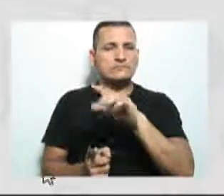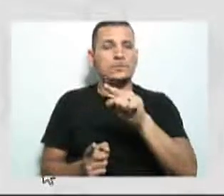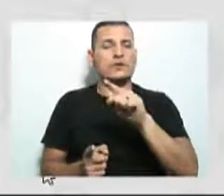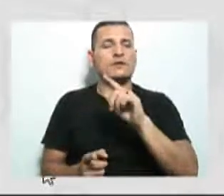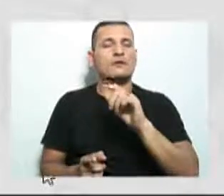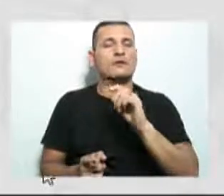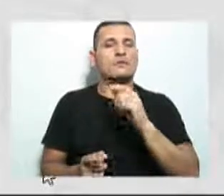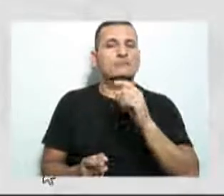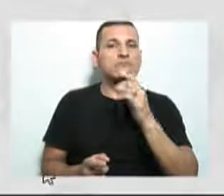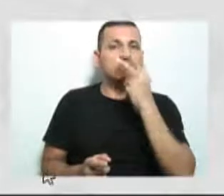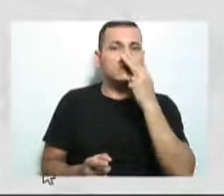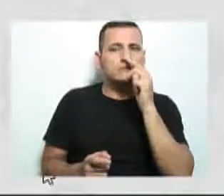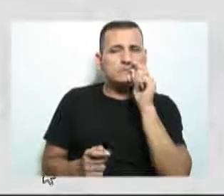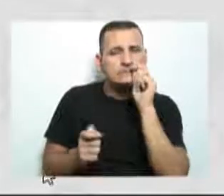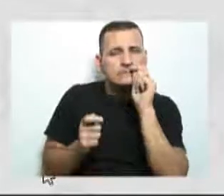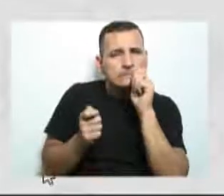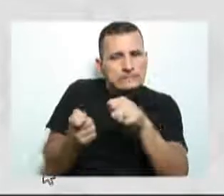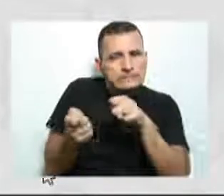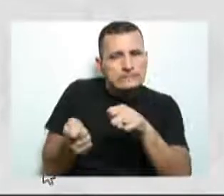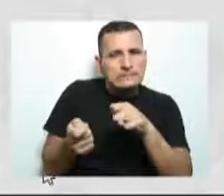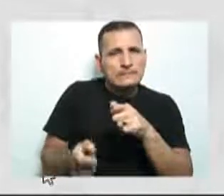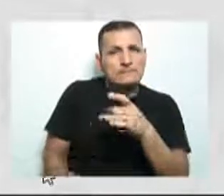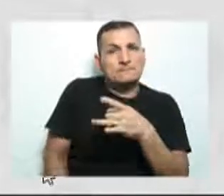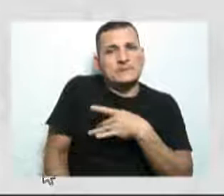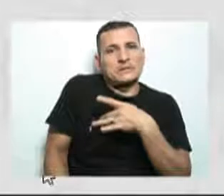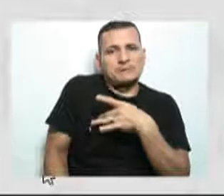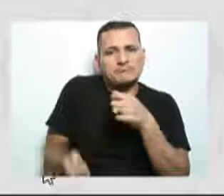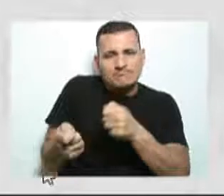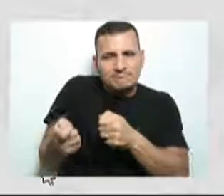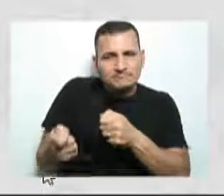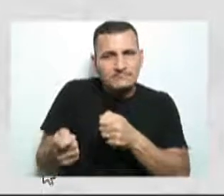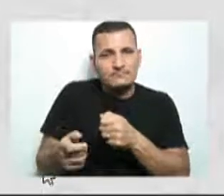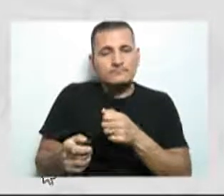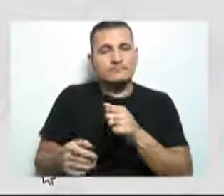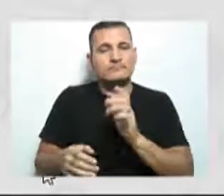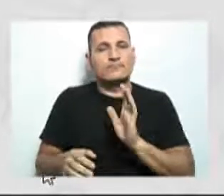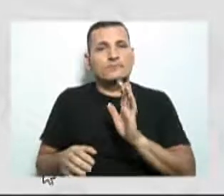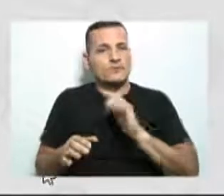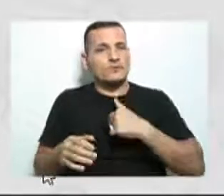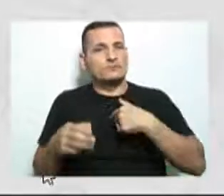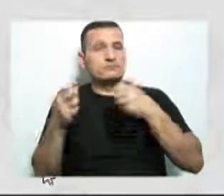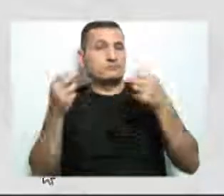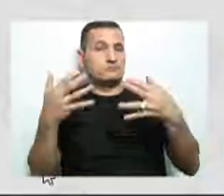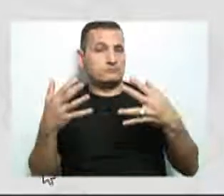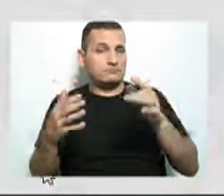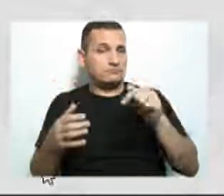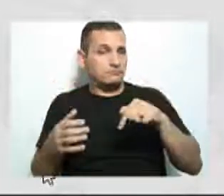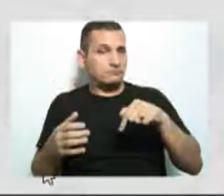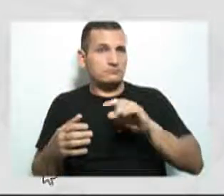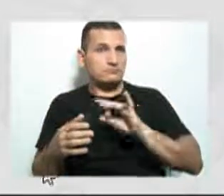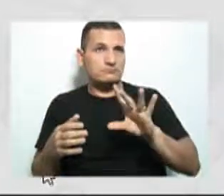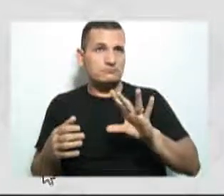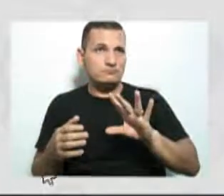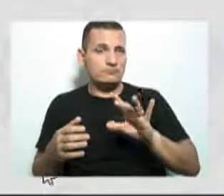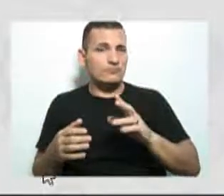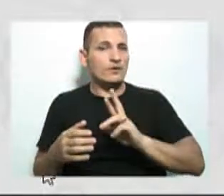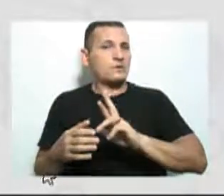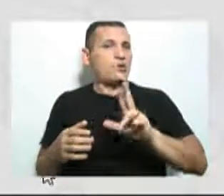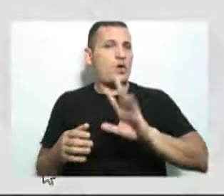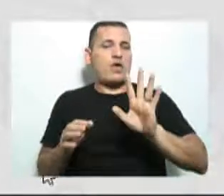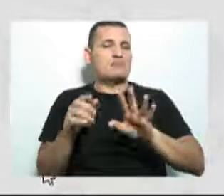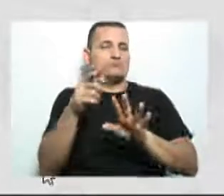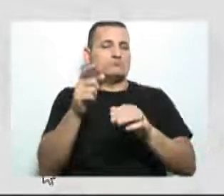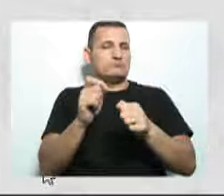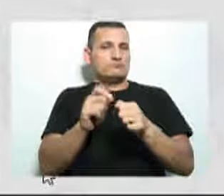do medo a outra pessoa. O poder de... Isso, claro, eu estou explicando aqui, né? Abre aspas, tá? Não é para que você faça,